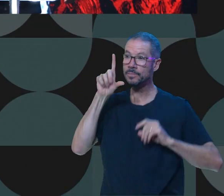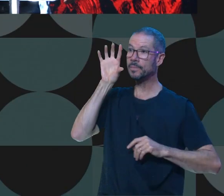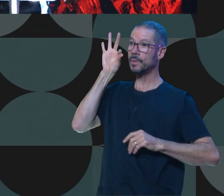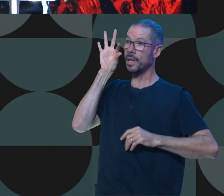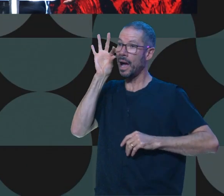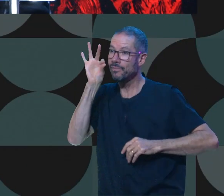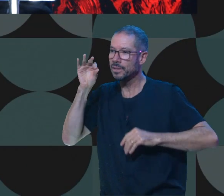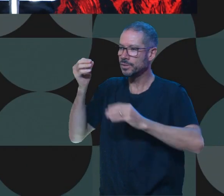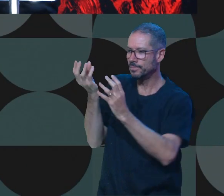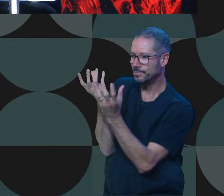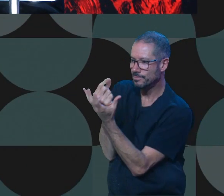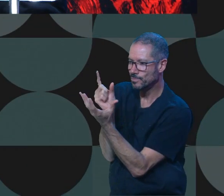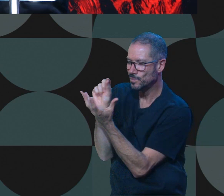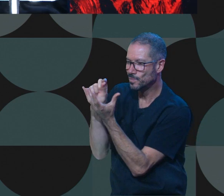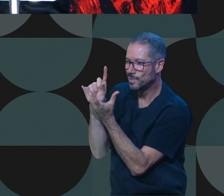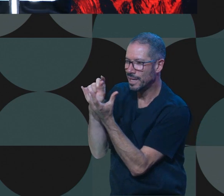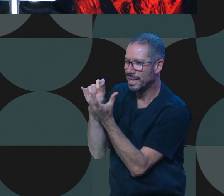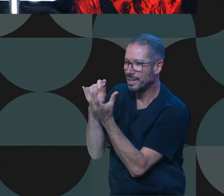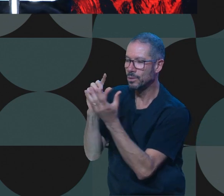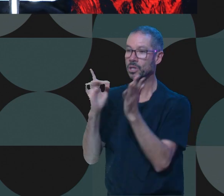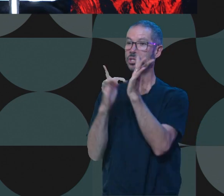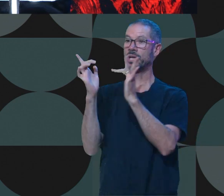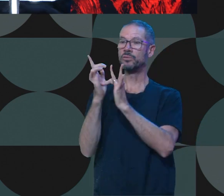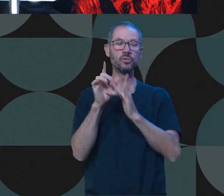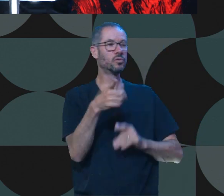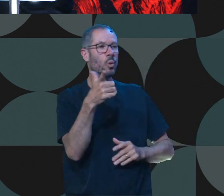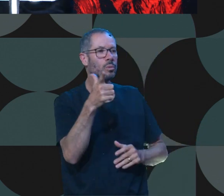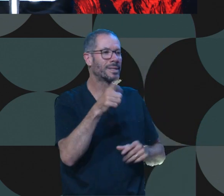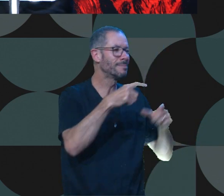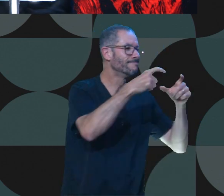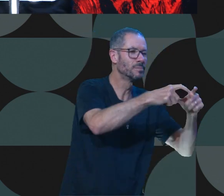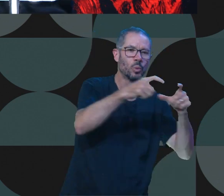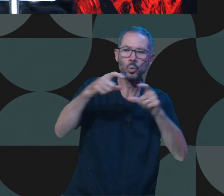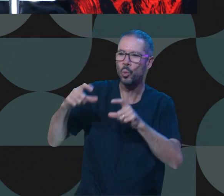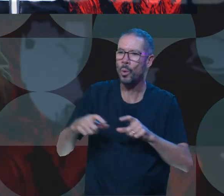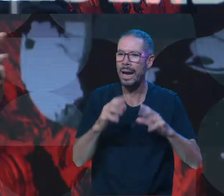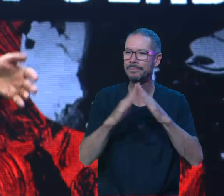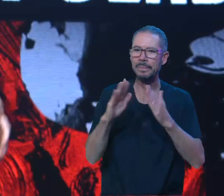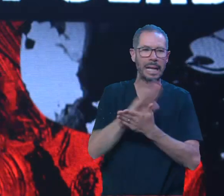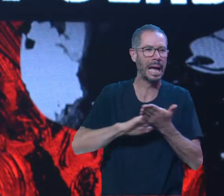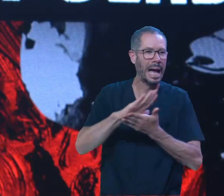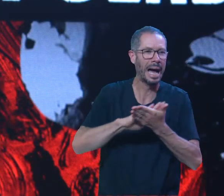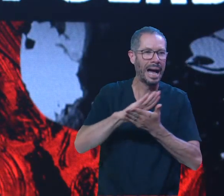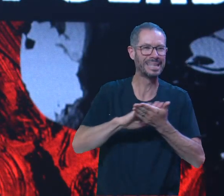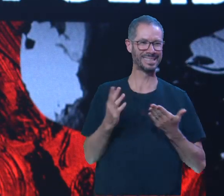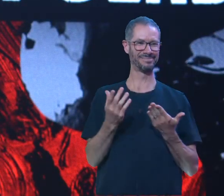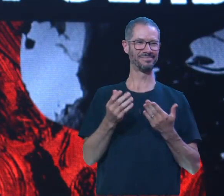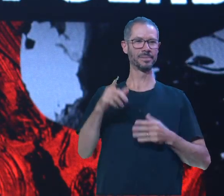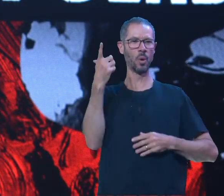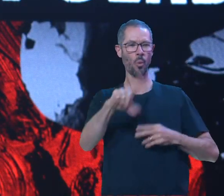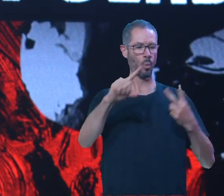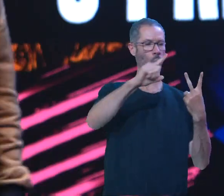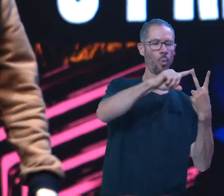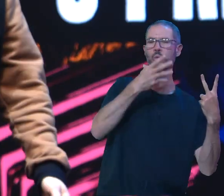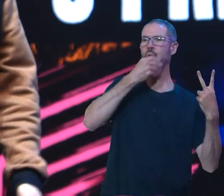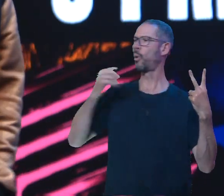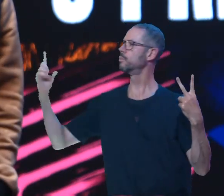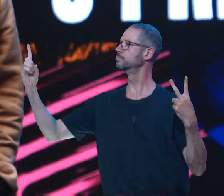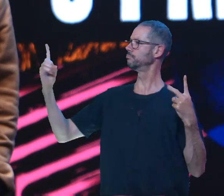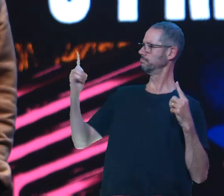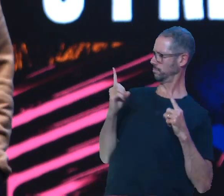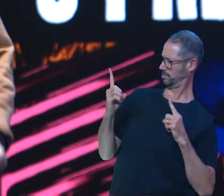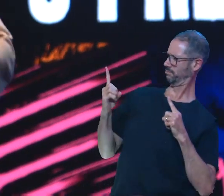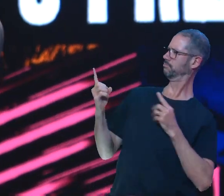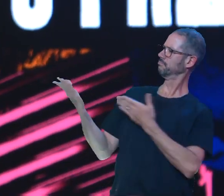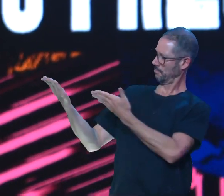têm os seus ninhos, mas o Filho do Homem não tem nem mesmo lugar onde reclinar a própria cabeça. Logo depois, um outro homem se aproxima e